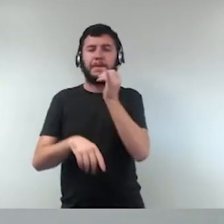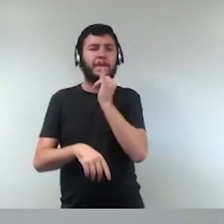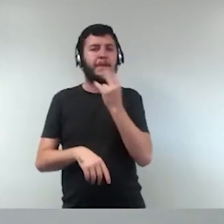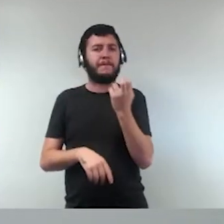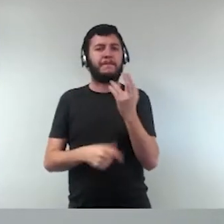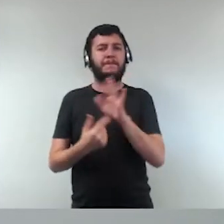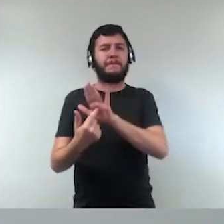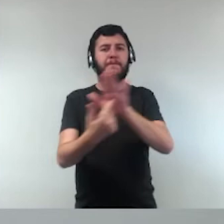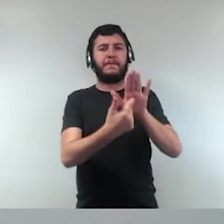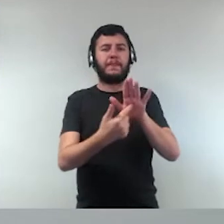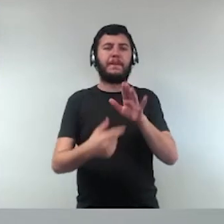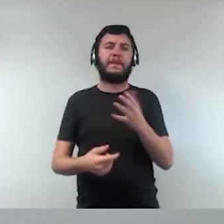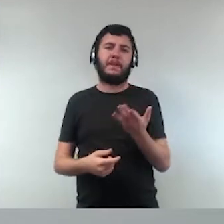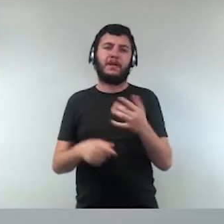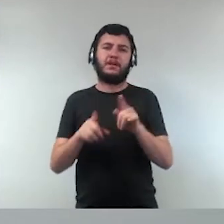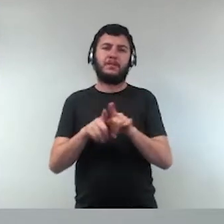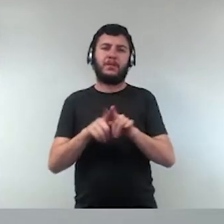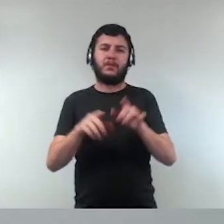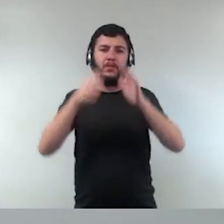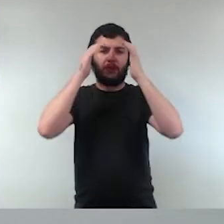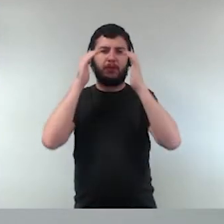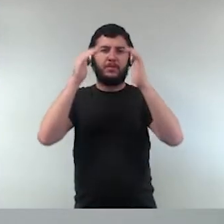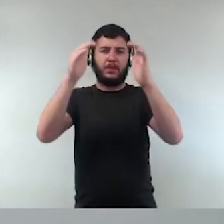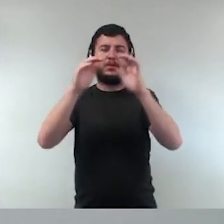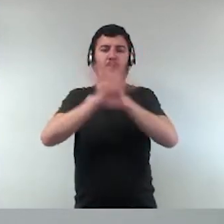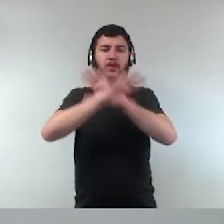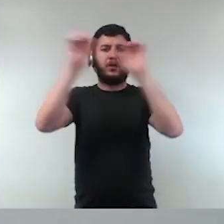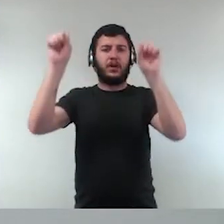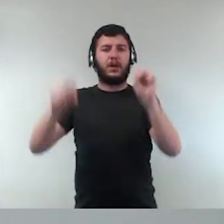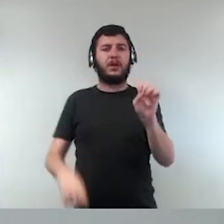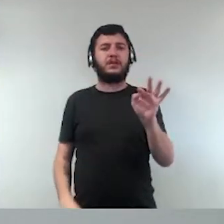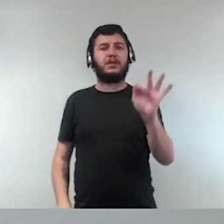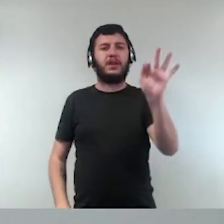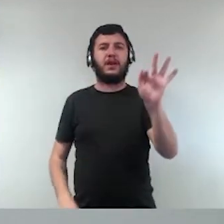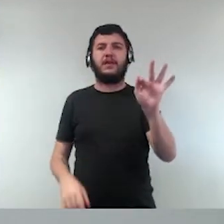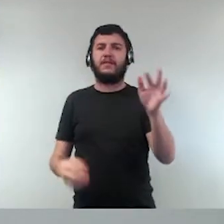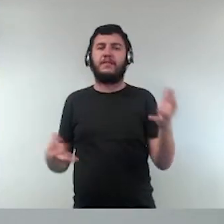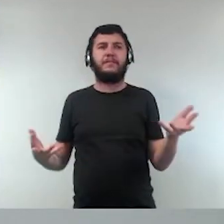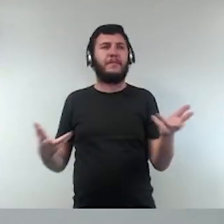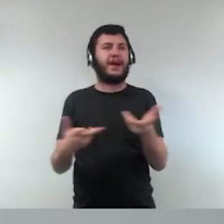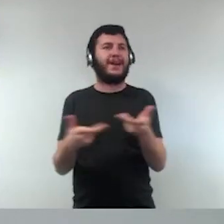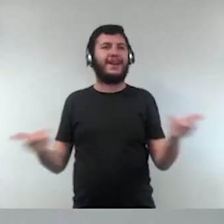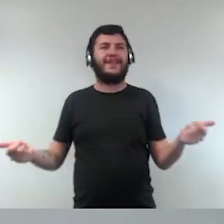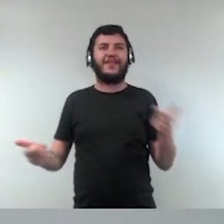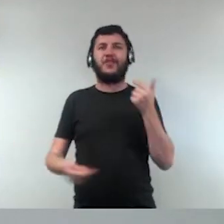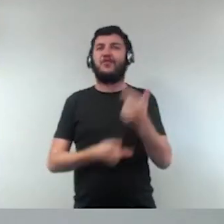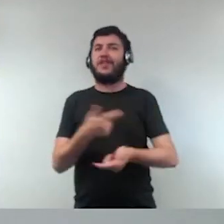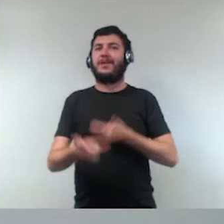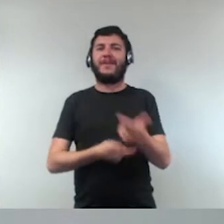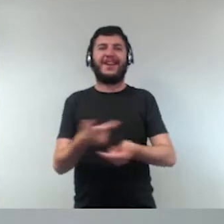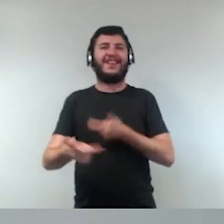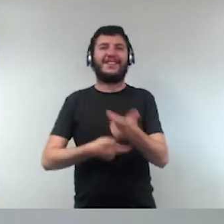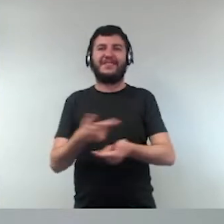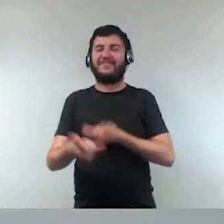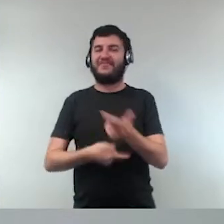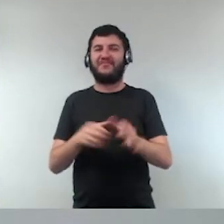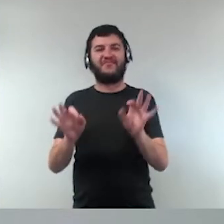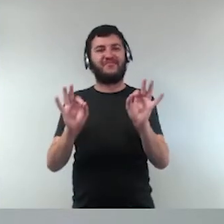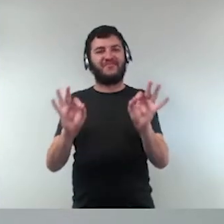com o máximo respeito ao Superior Tribunal de Justiça, que é um tribunal maravilhoso, inclusive, para se trabalhar,